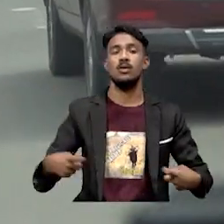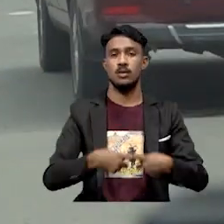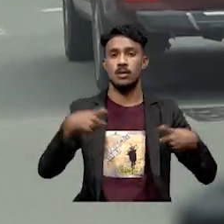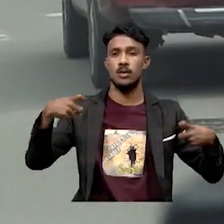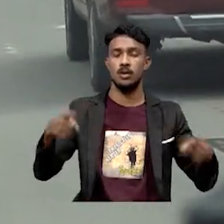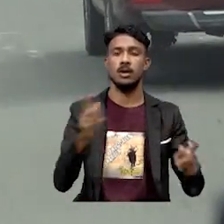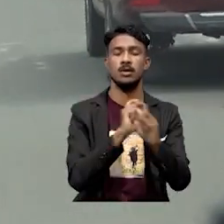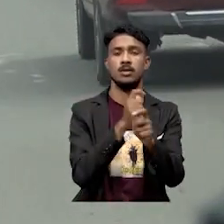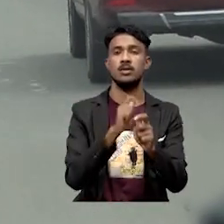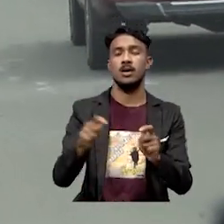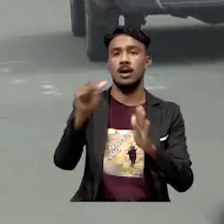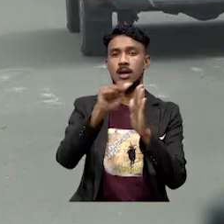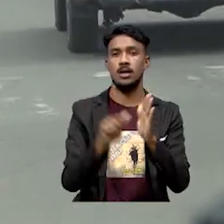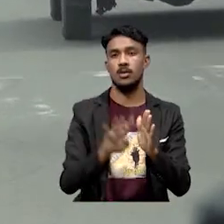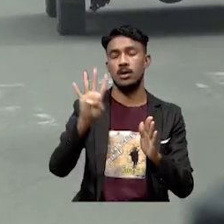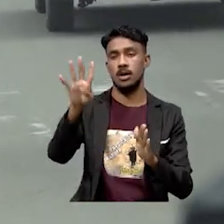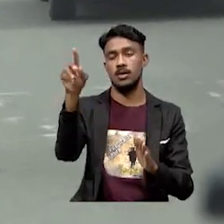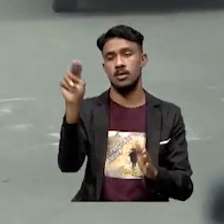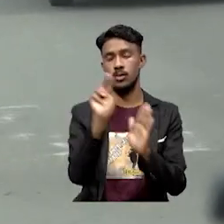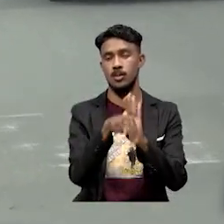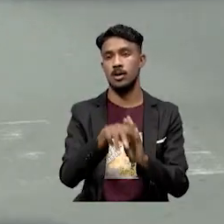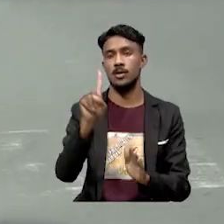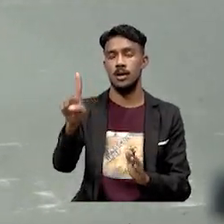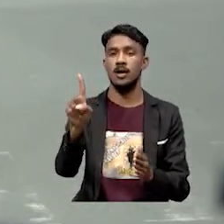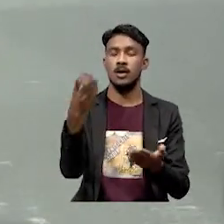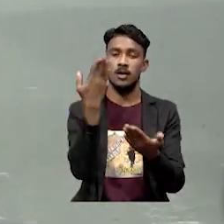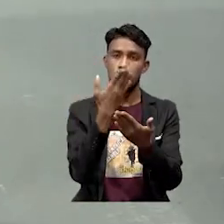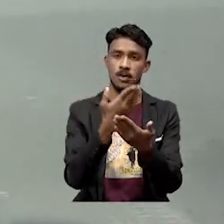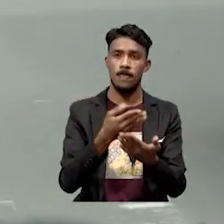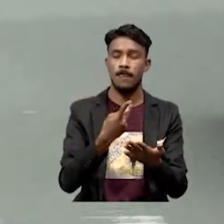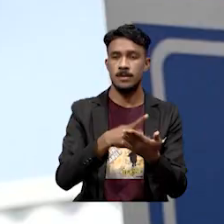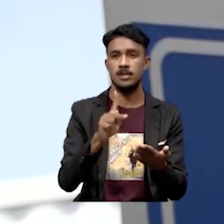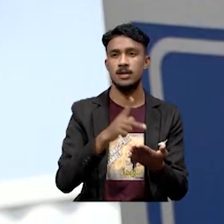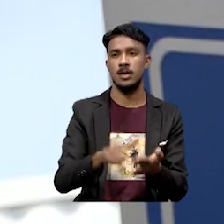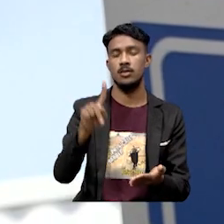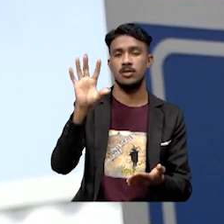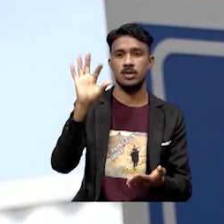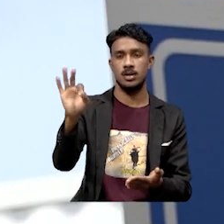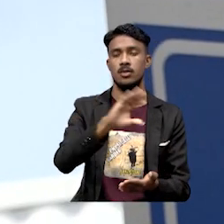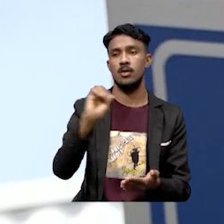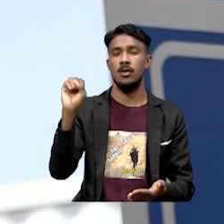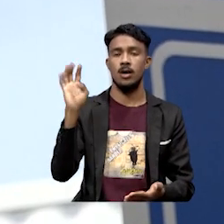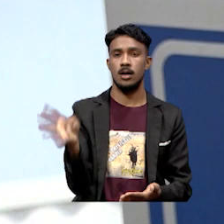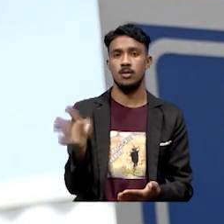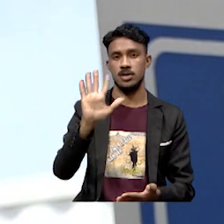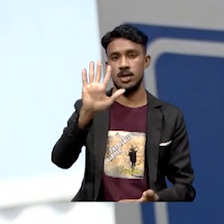tuir artigo RAD número ida se selo multa dólar sia to dólar hat nulo resen lima.